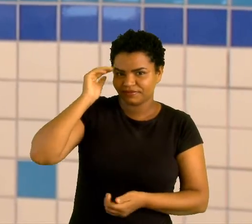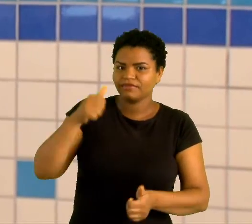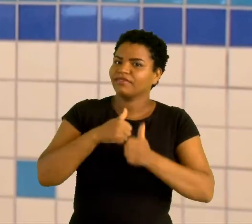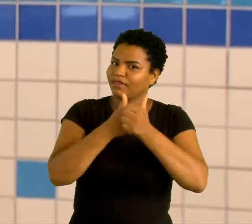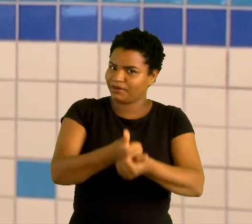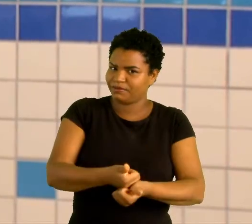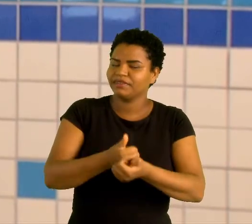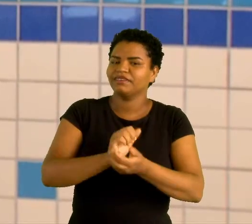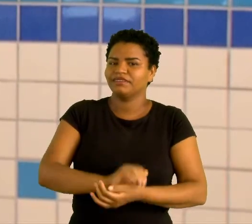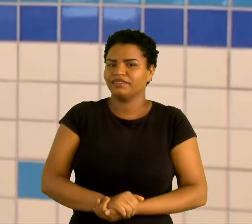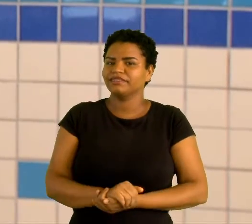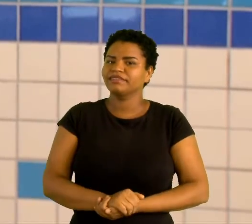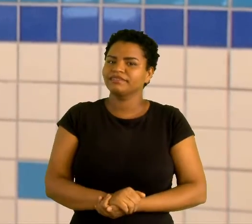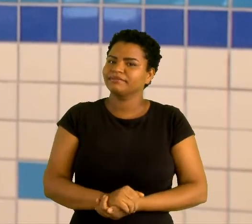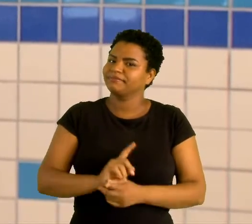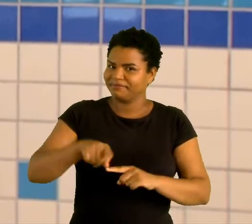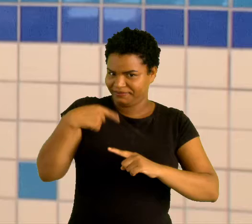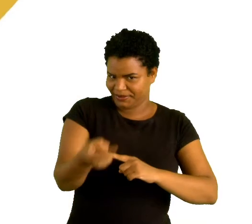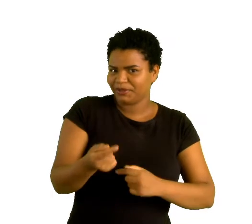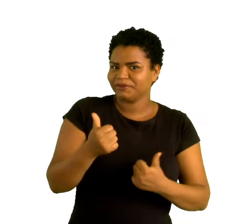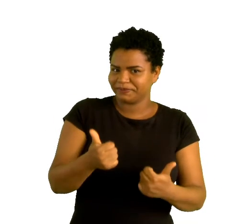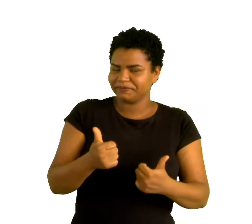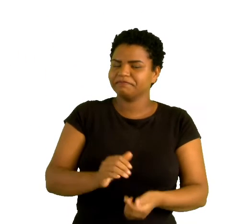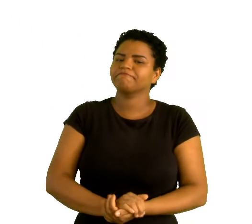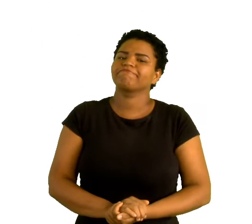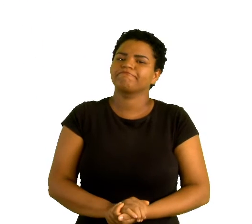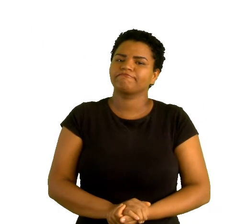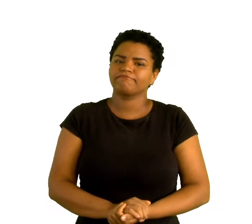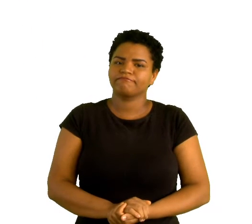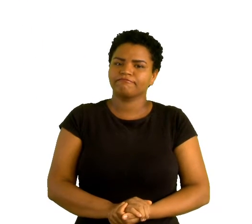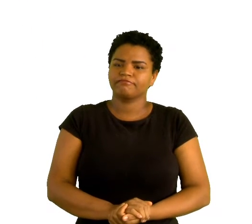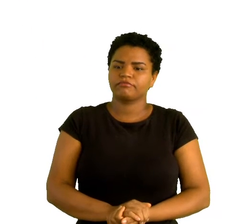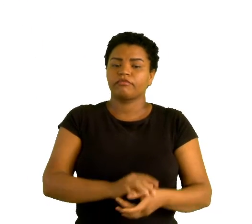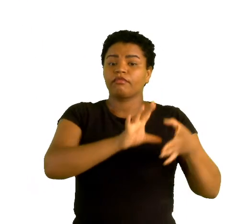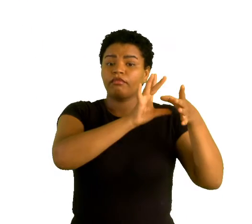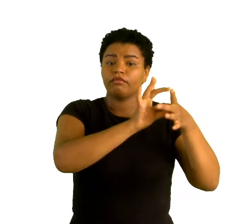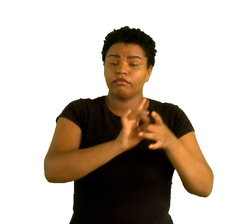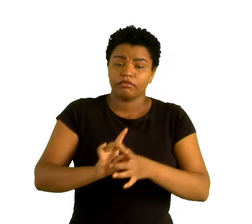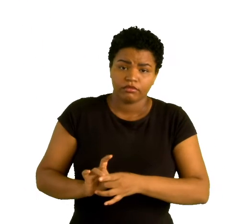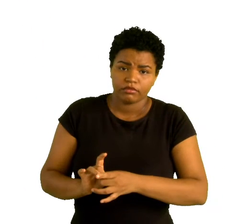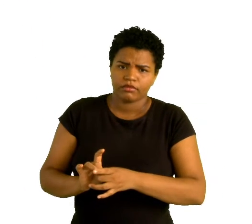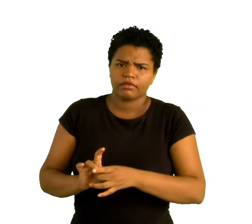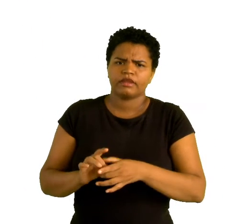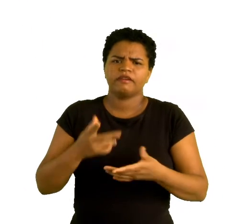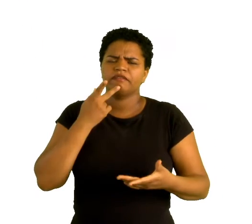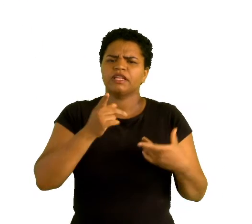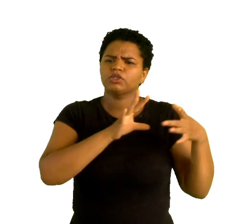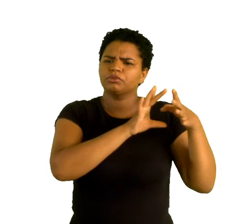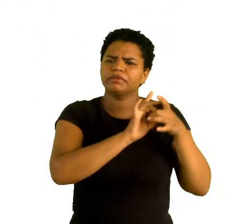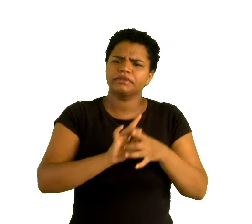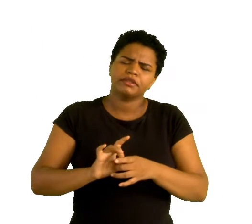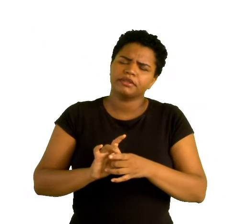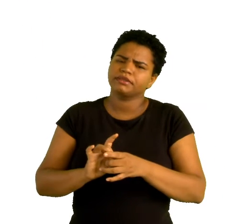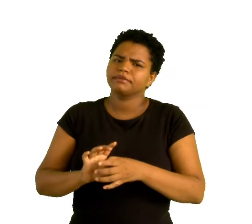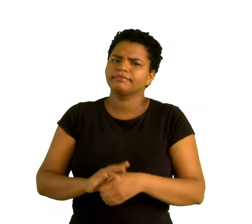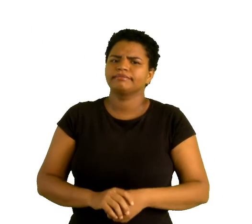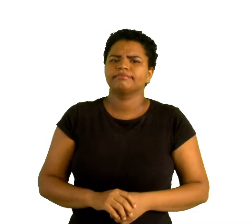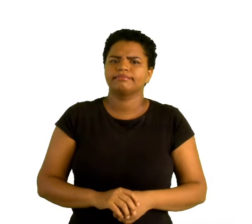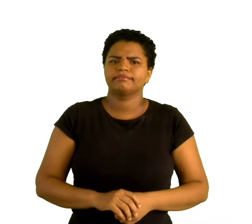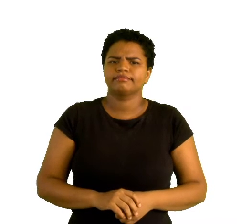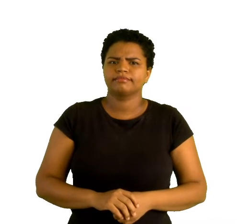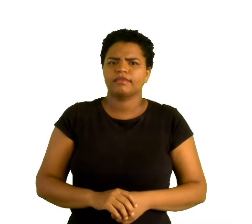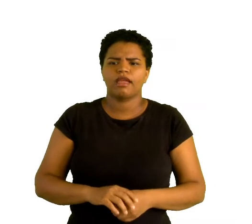acompanhando? Vamos para a próxima, então? O enredo. Quando a gente fala do enredo, a gente fala